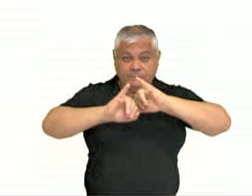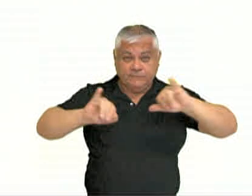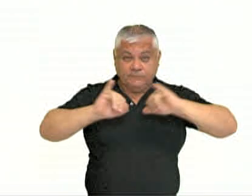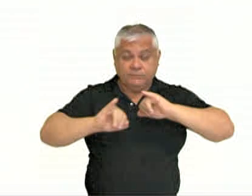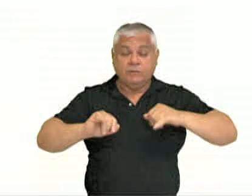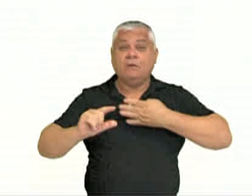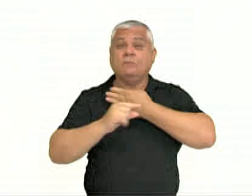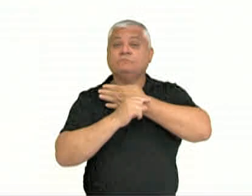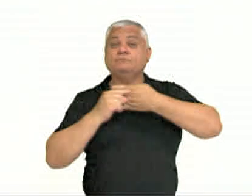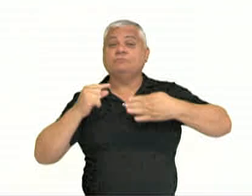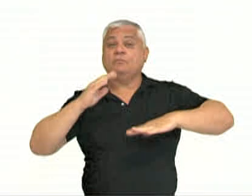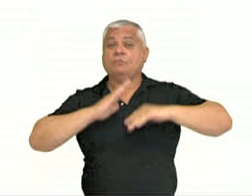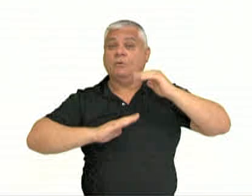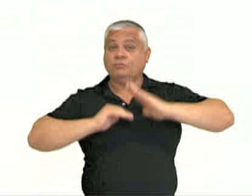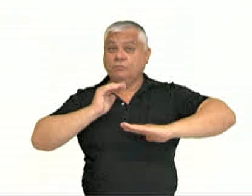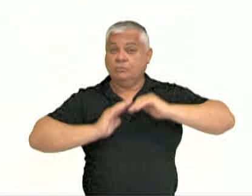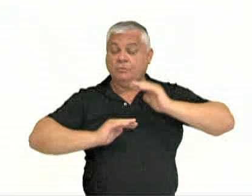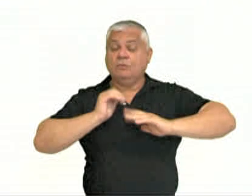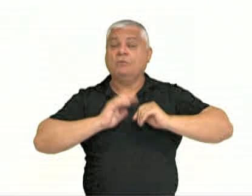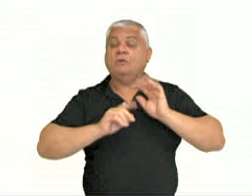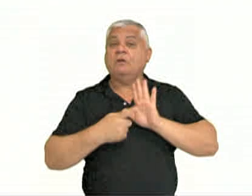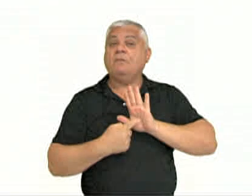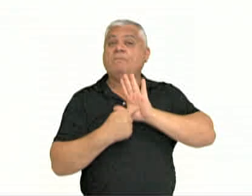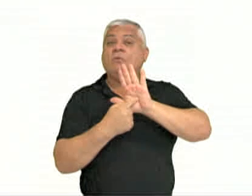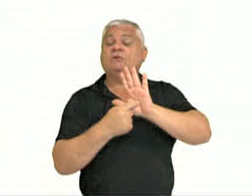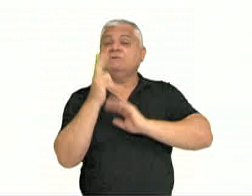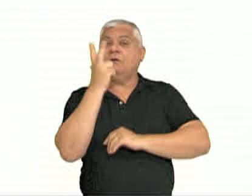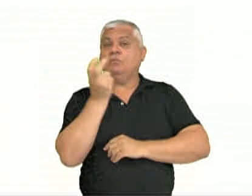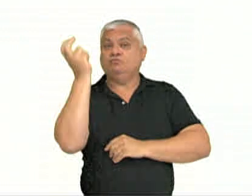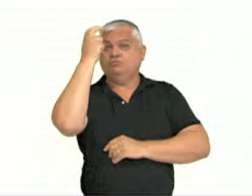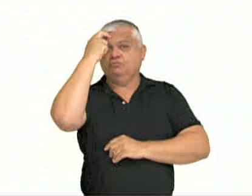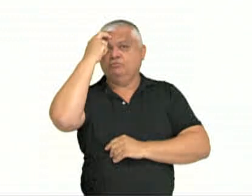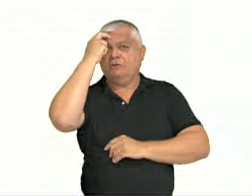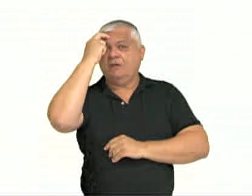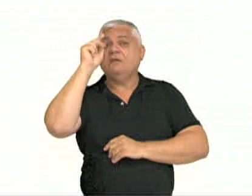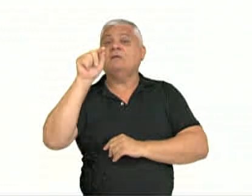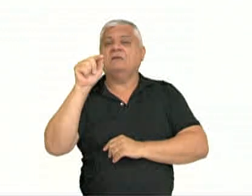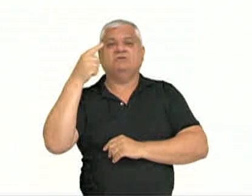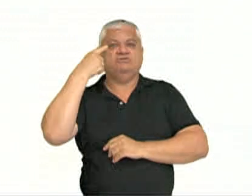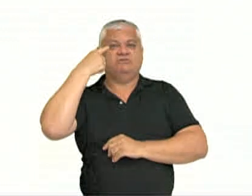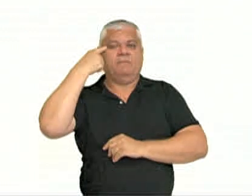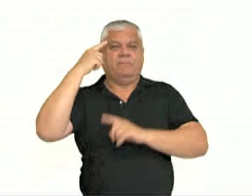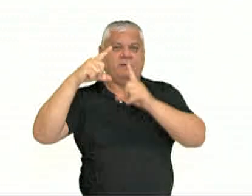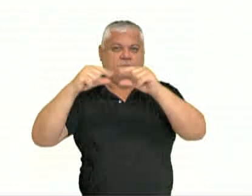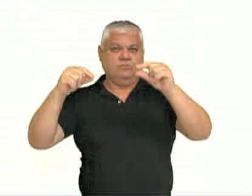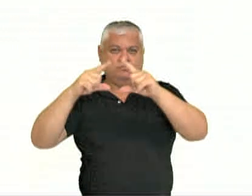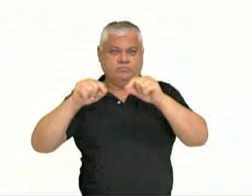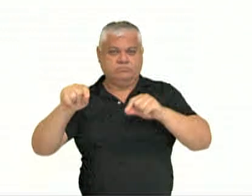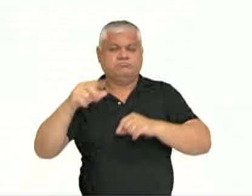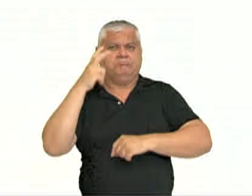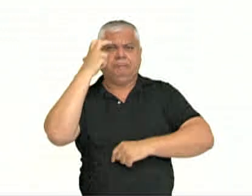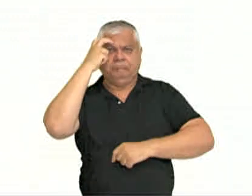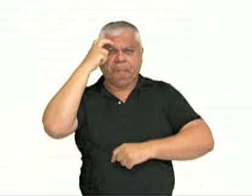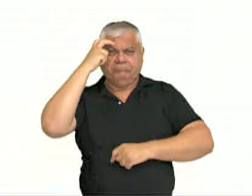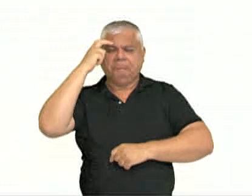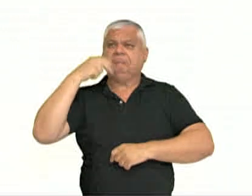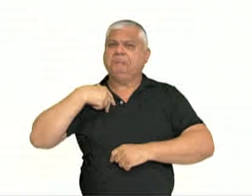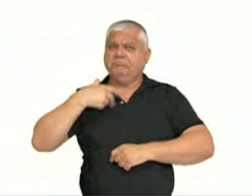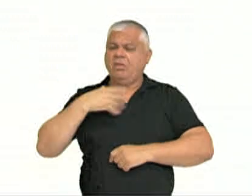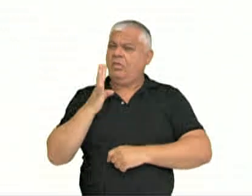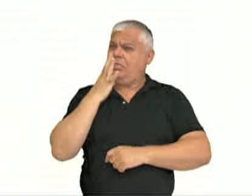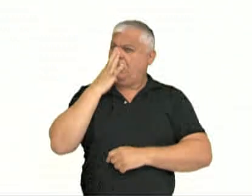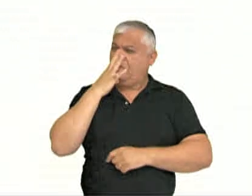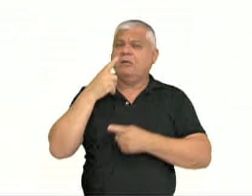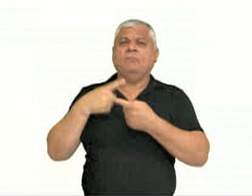detalhes, né? Ou destaca mais a cultura japonesa, certo? O autor cita então os senegaleses